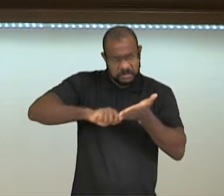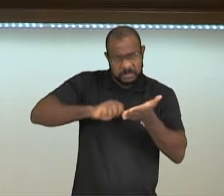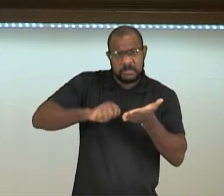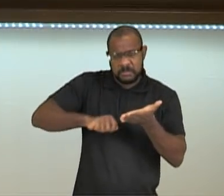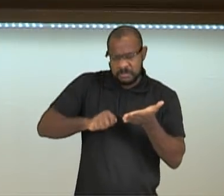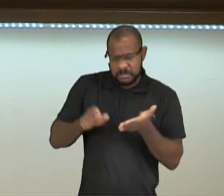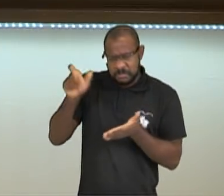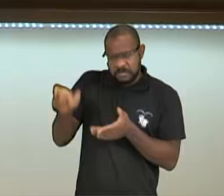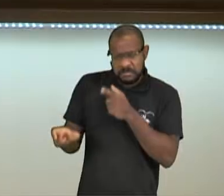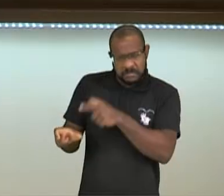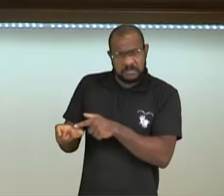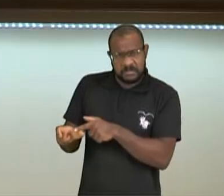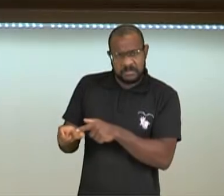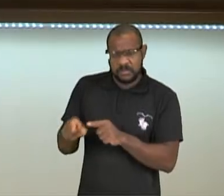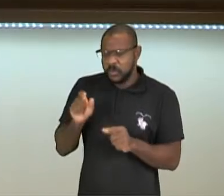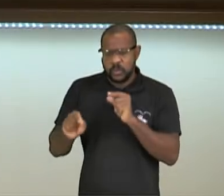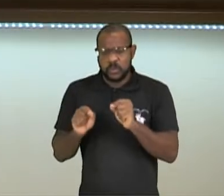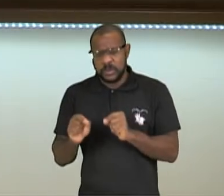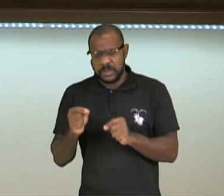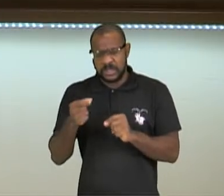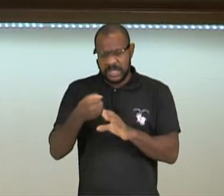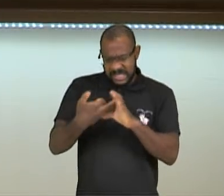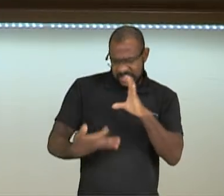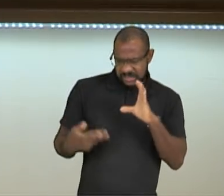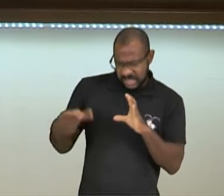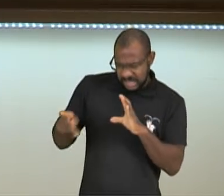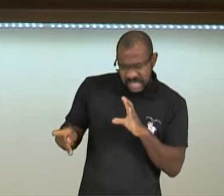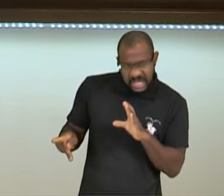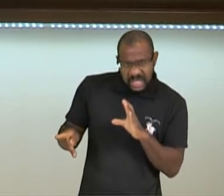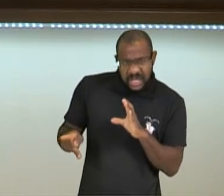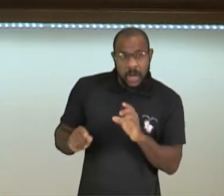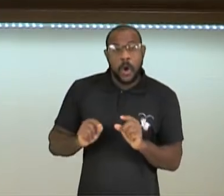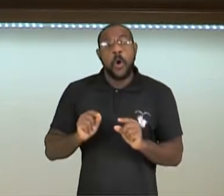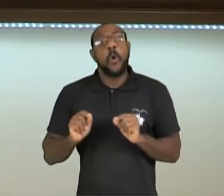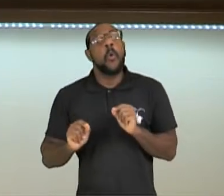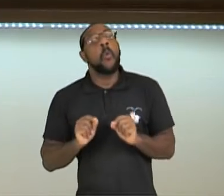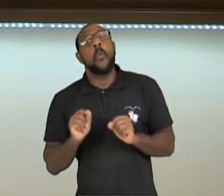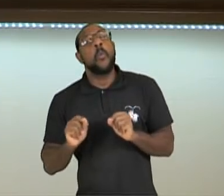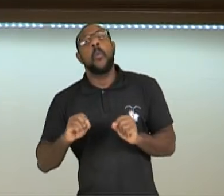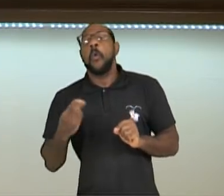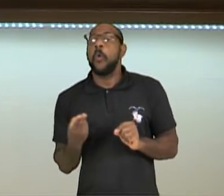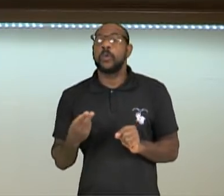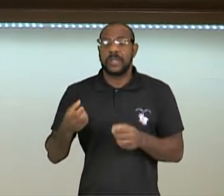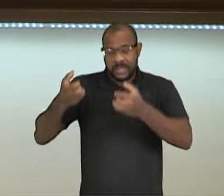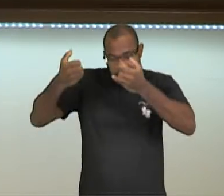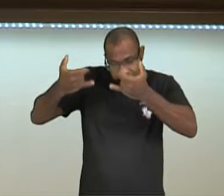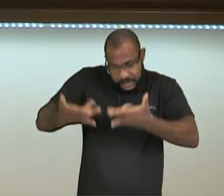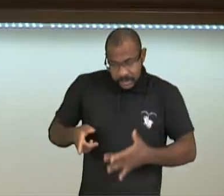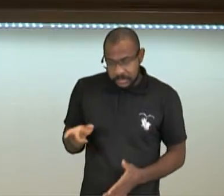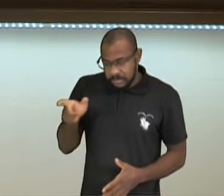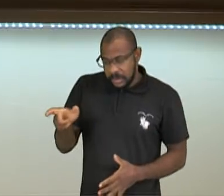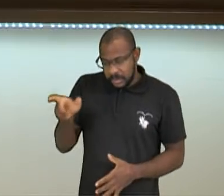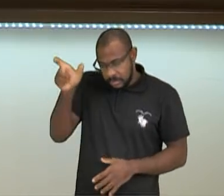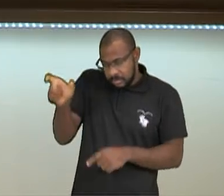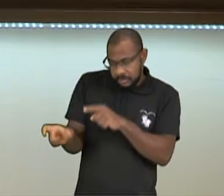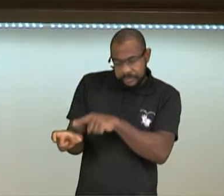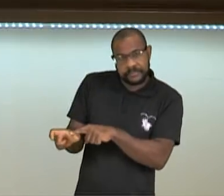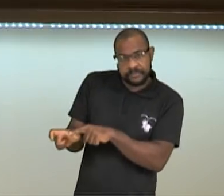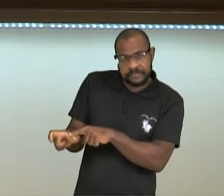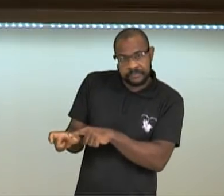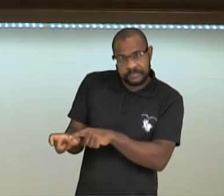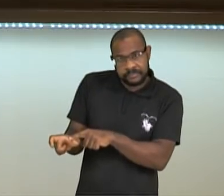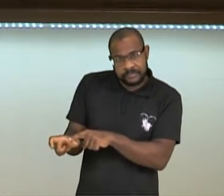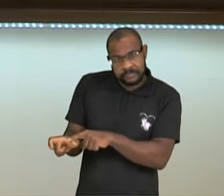nós que blusa ela está usando, o que ela está fazendo, ou ele está descrevendo a pessoa? Nesse